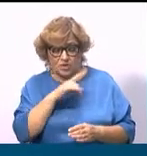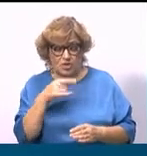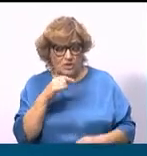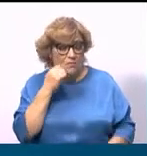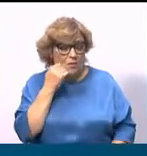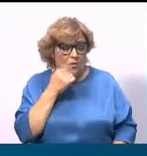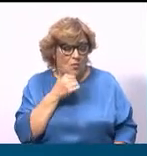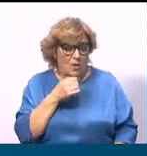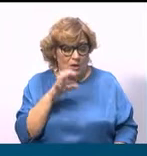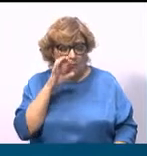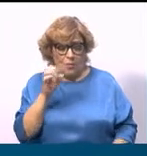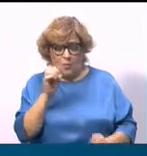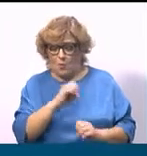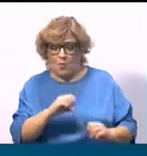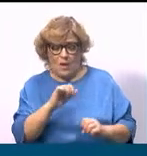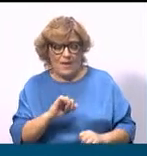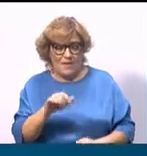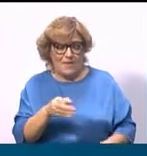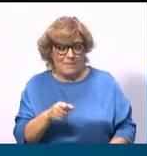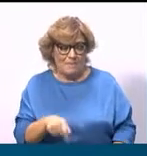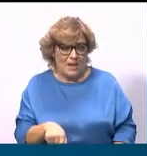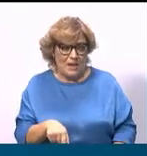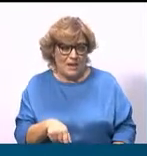dor, uma incapacidade num pé,